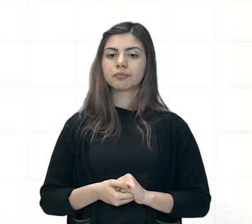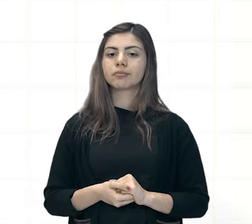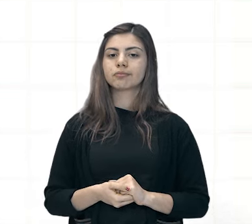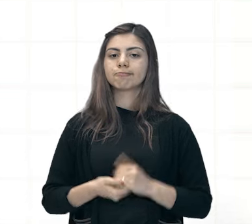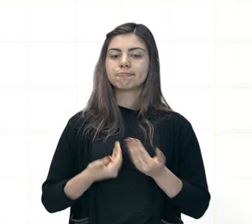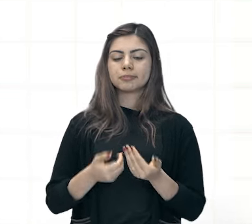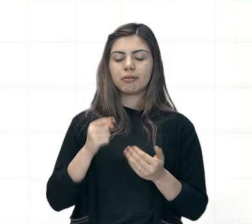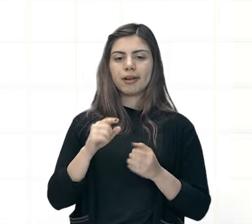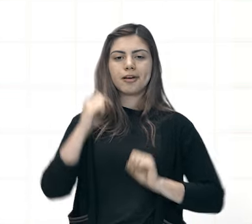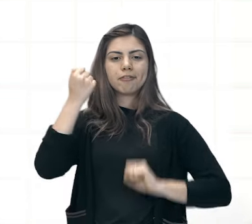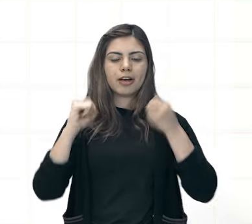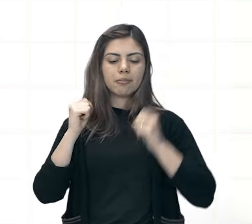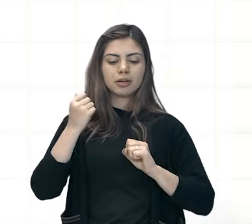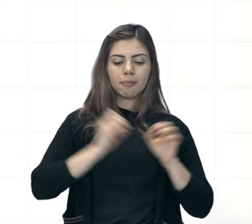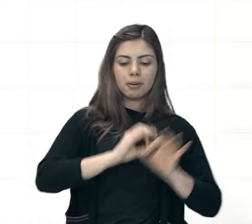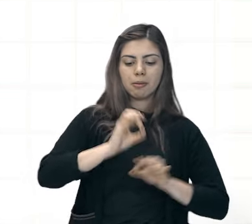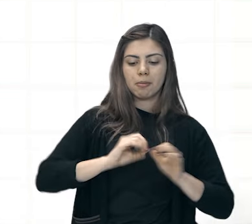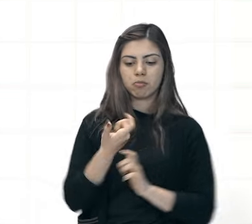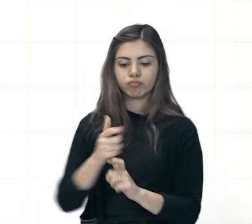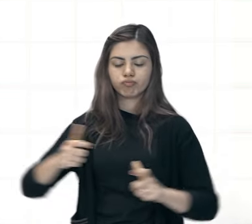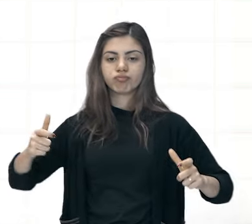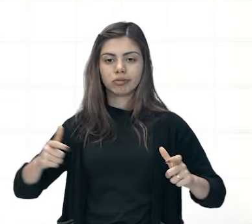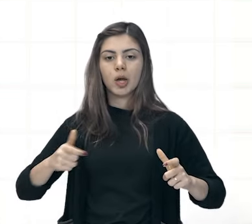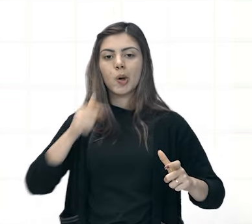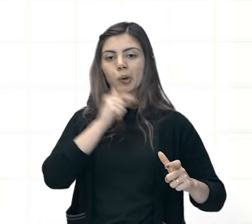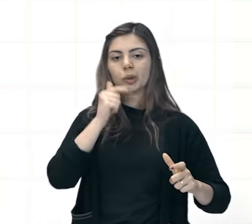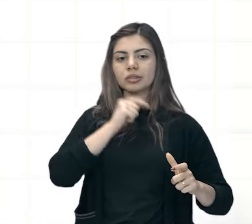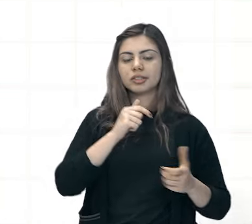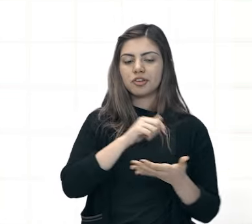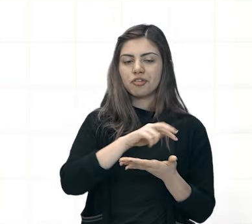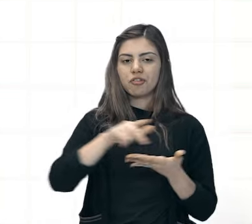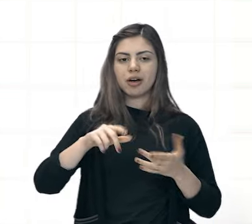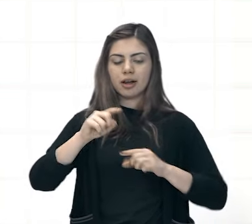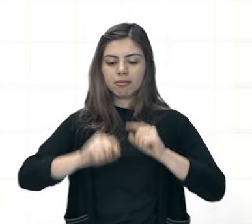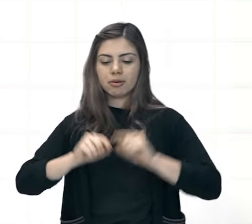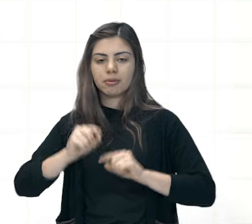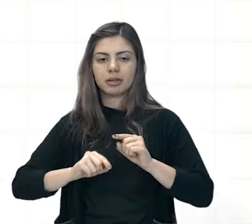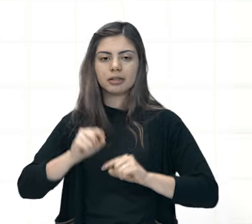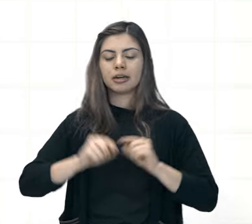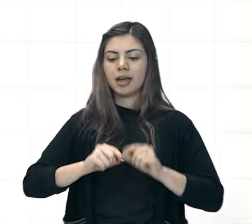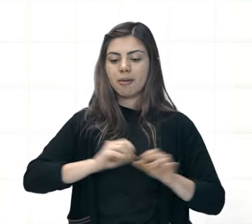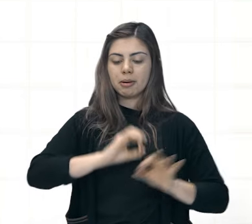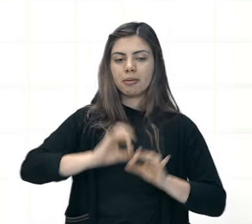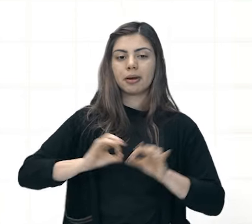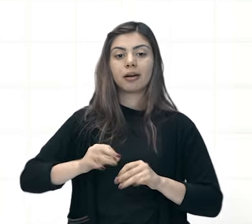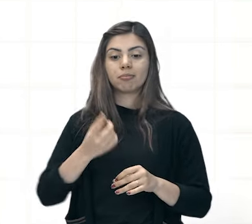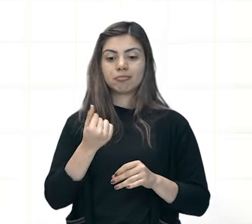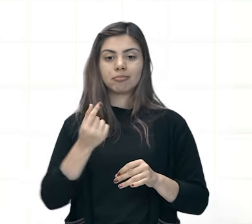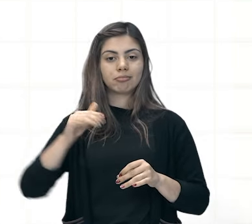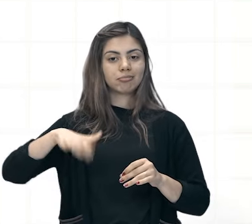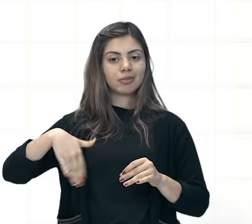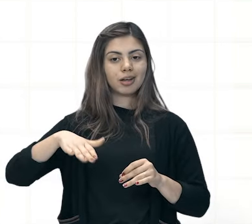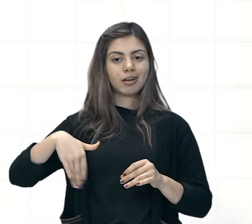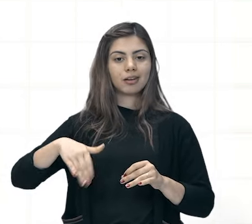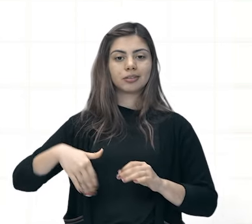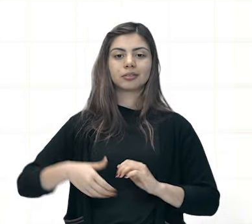em massa permitiu a fabricação de bens em maior escala e a preços mais